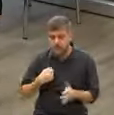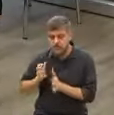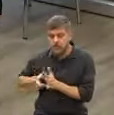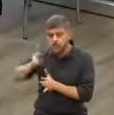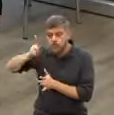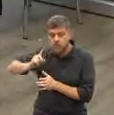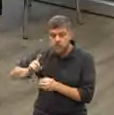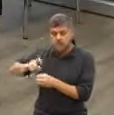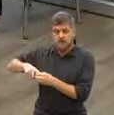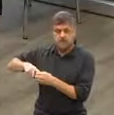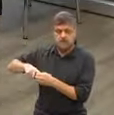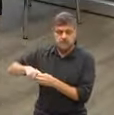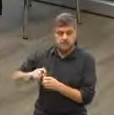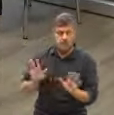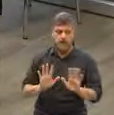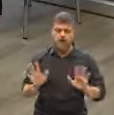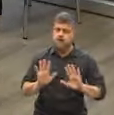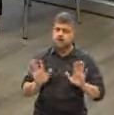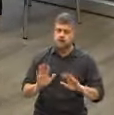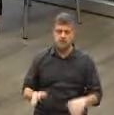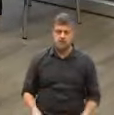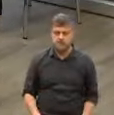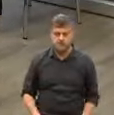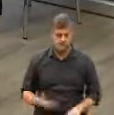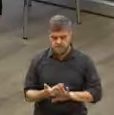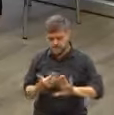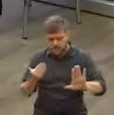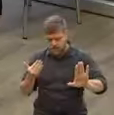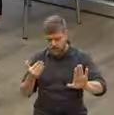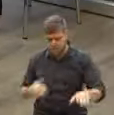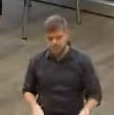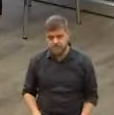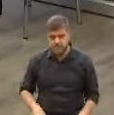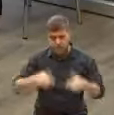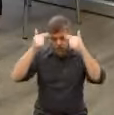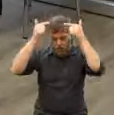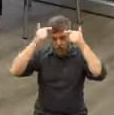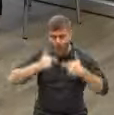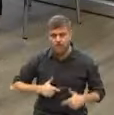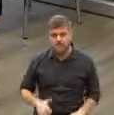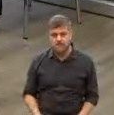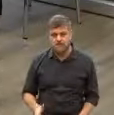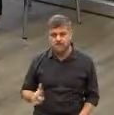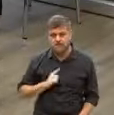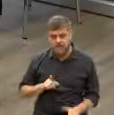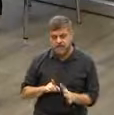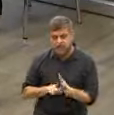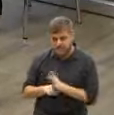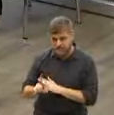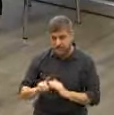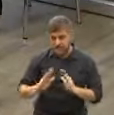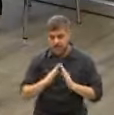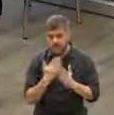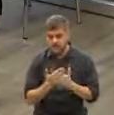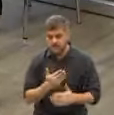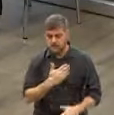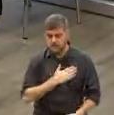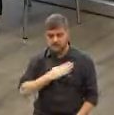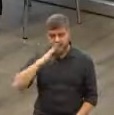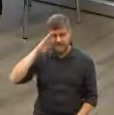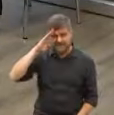Exatamente. E é isso que nós temos que esse ficar o de problema. fora. Tem que ficar de fora. Dividir as duas questões. Falar primeiro da escola